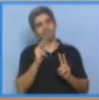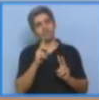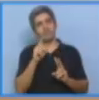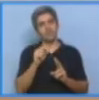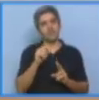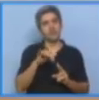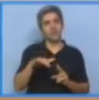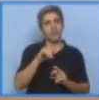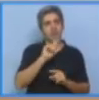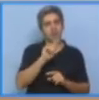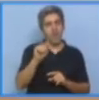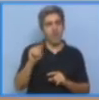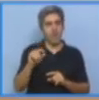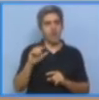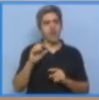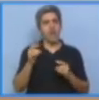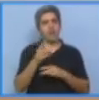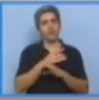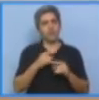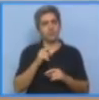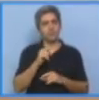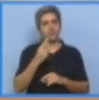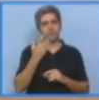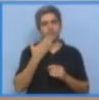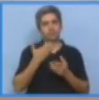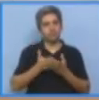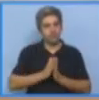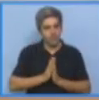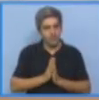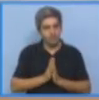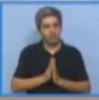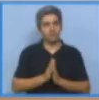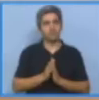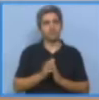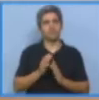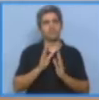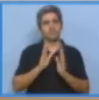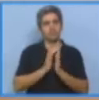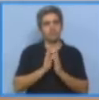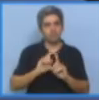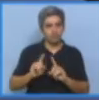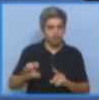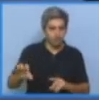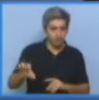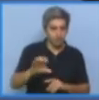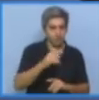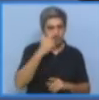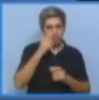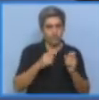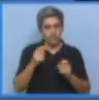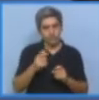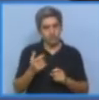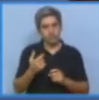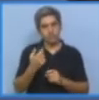onde tem sido realizado o campeonato, um apelo às paróquias, às pessoas a